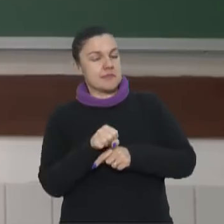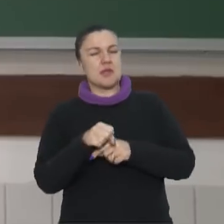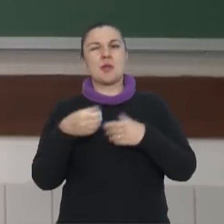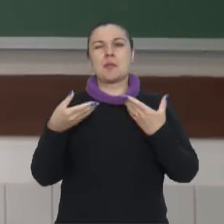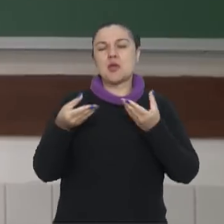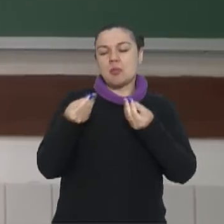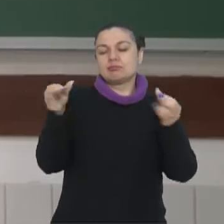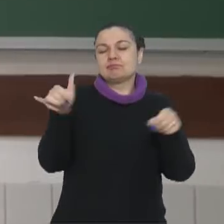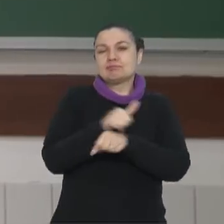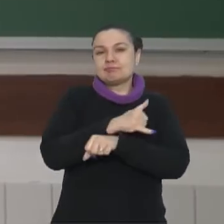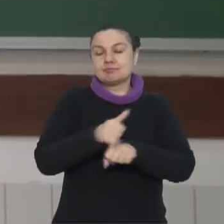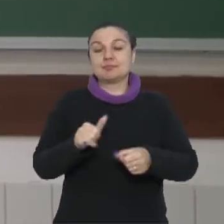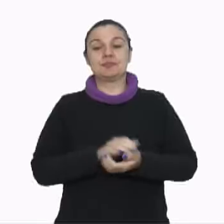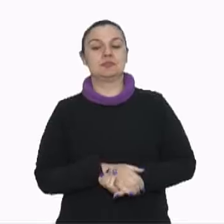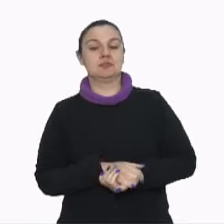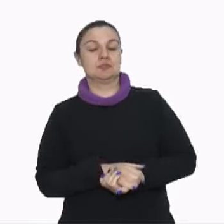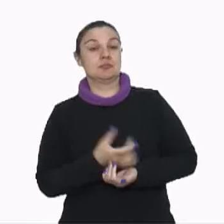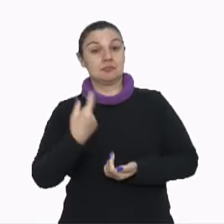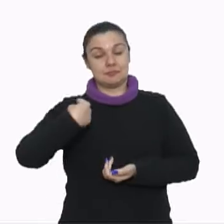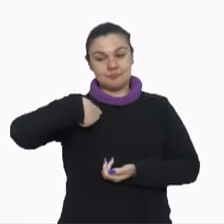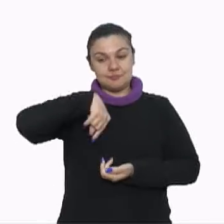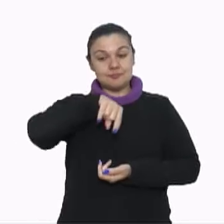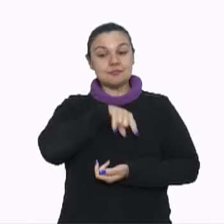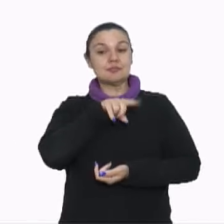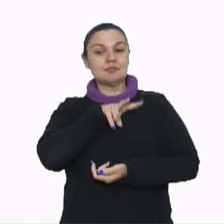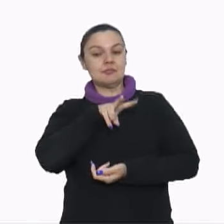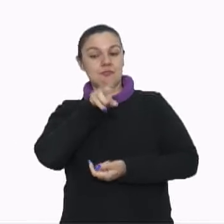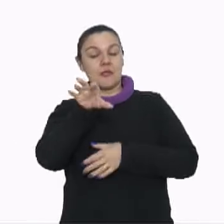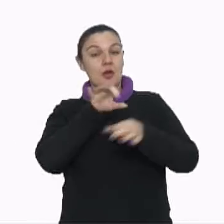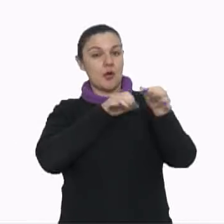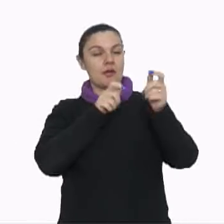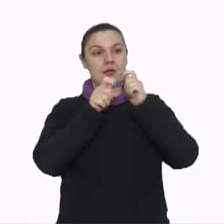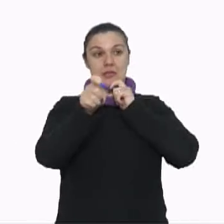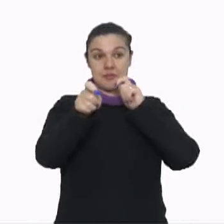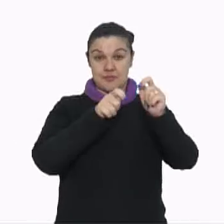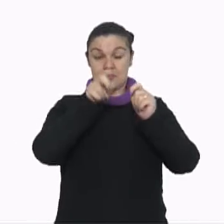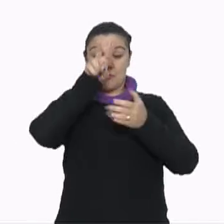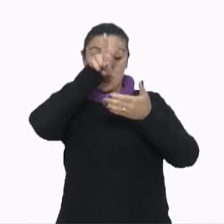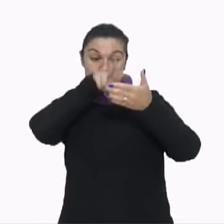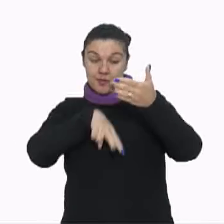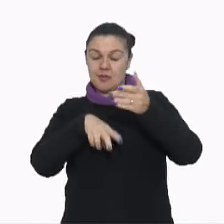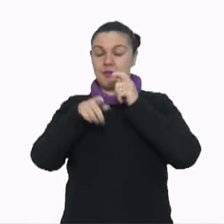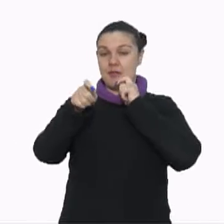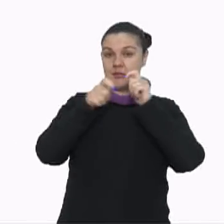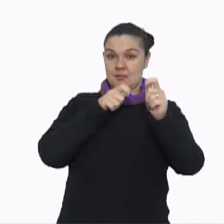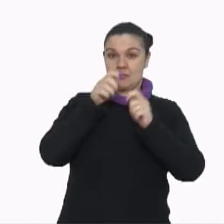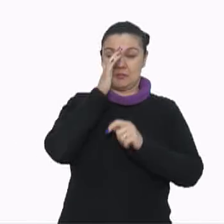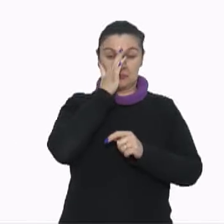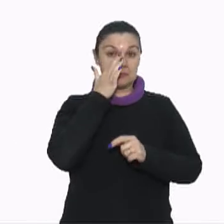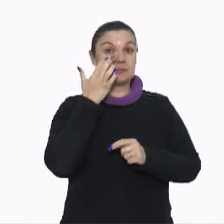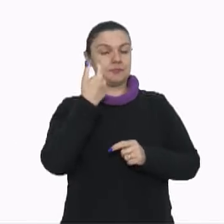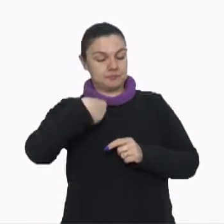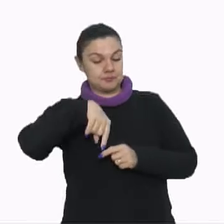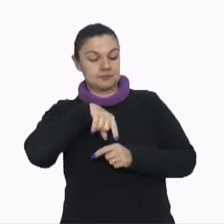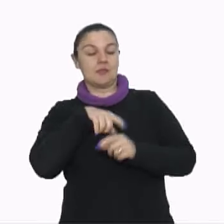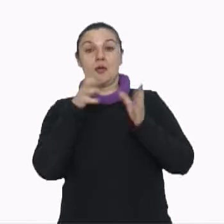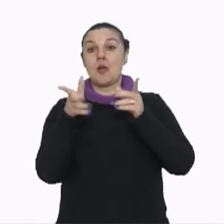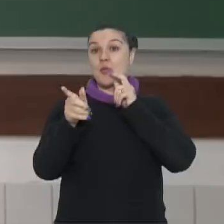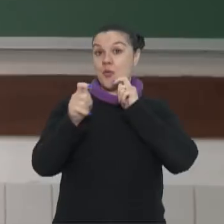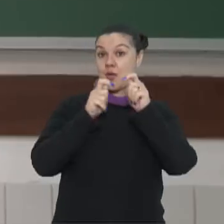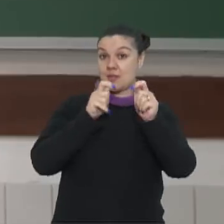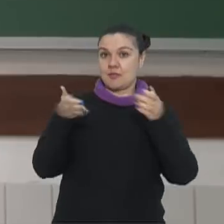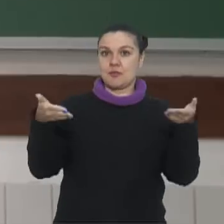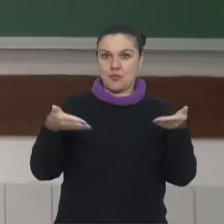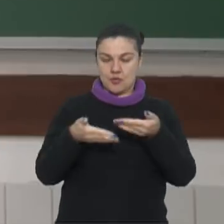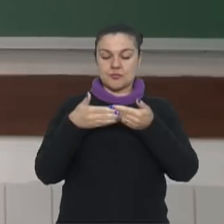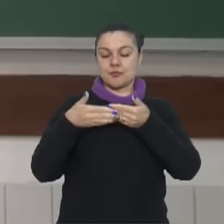como que funciona, né? Nós vamos olhar uma entrevista, ler uma entrevista. Estamos falando de entrevista, né? Então, a